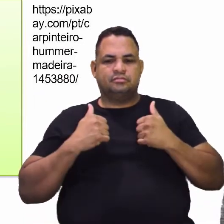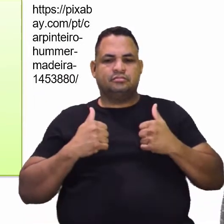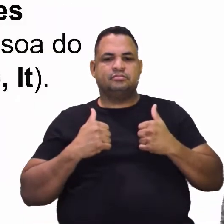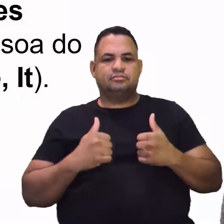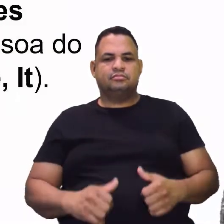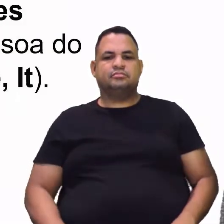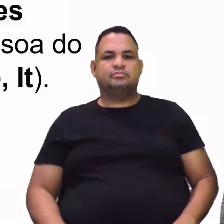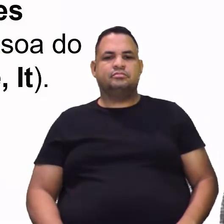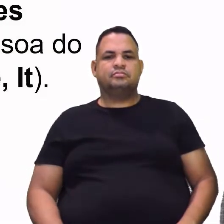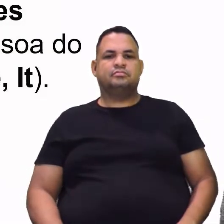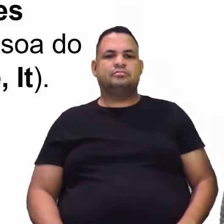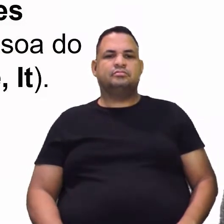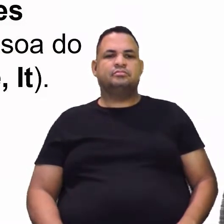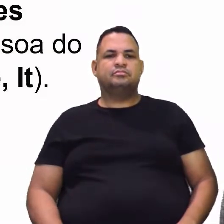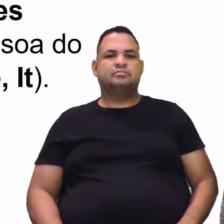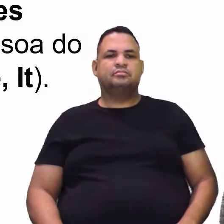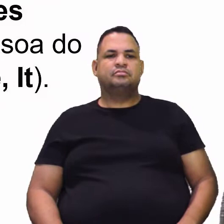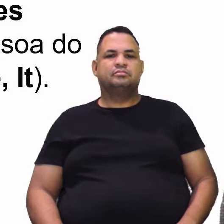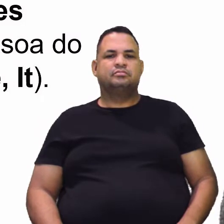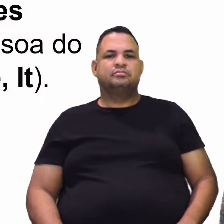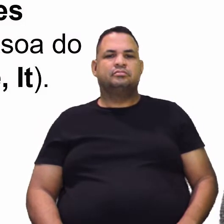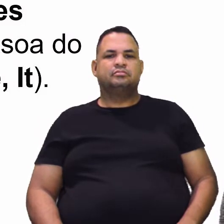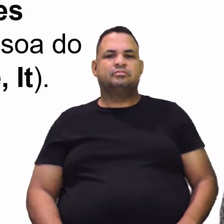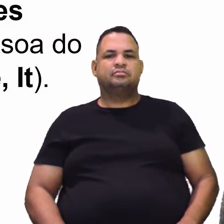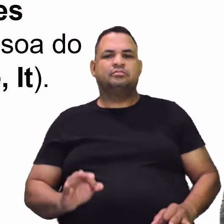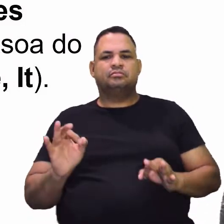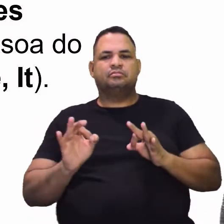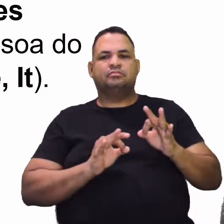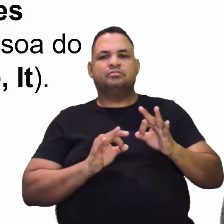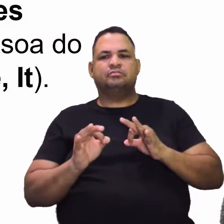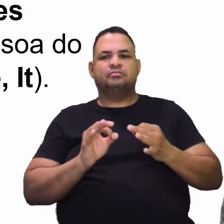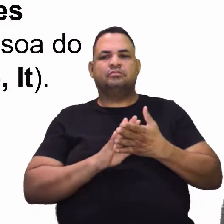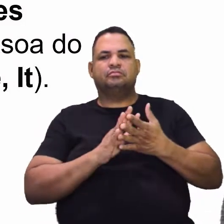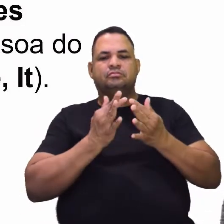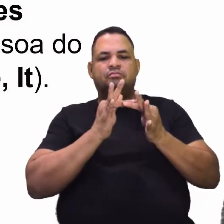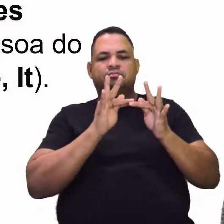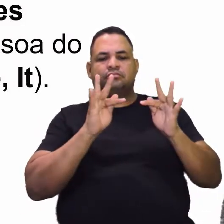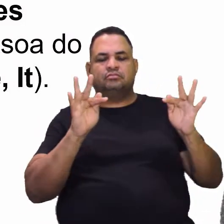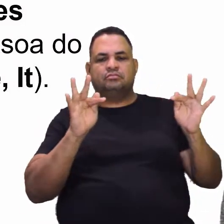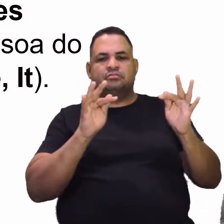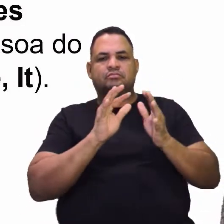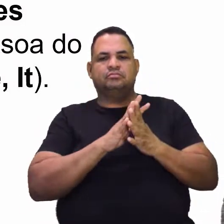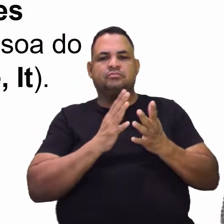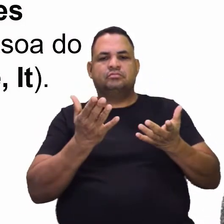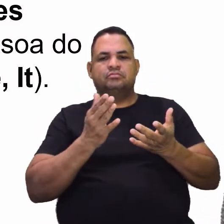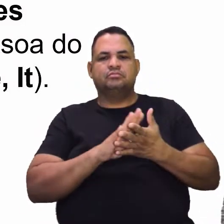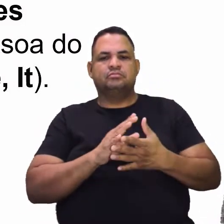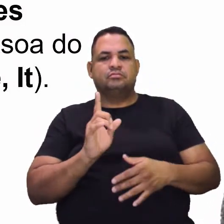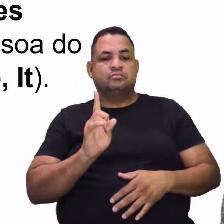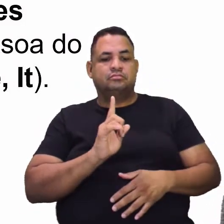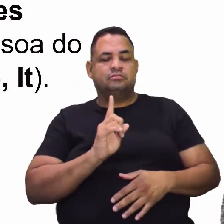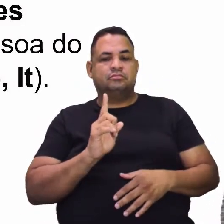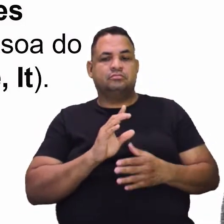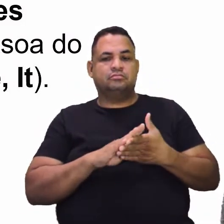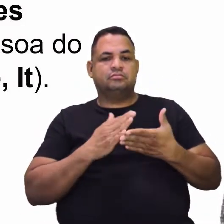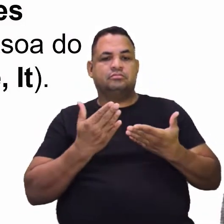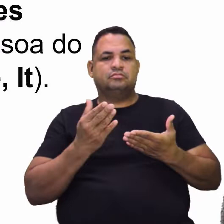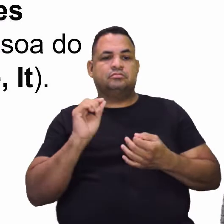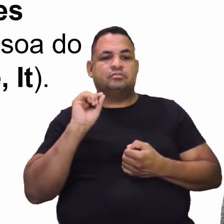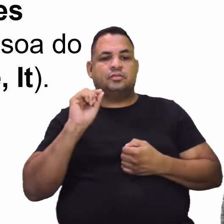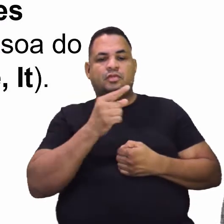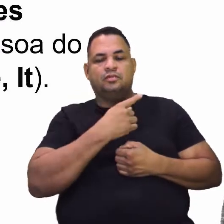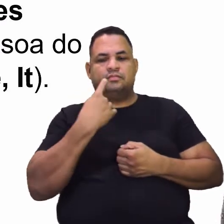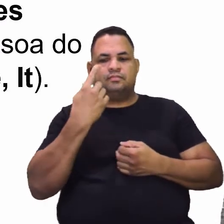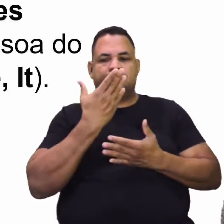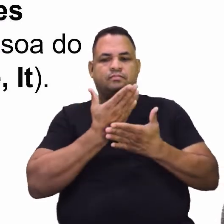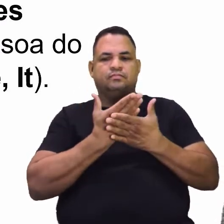Belezinha. Então vamos lá. Olha aí, ó, para formar uma oração negativa no simple present, porque aquilo que a gente